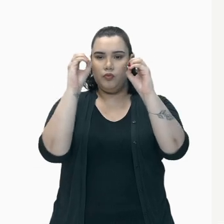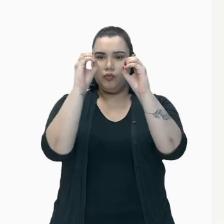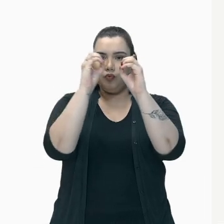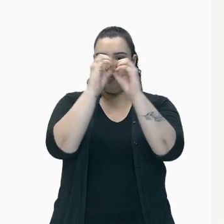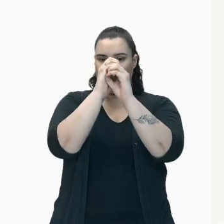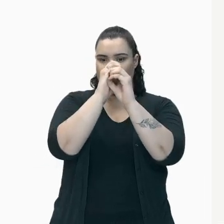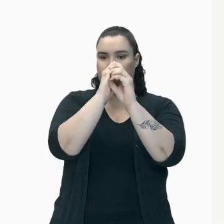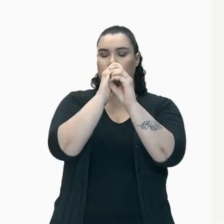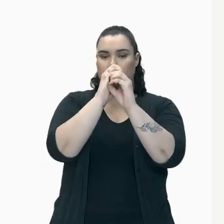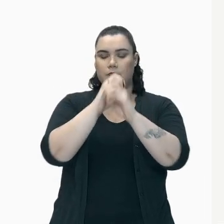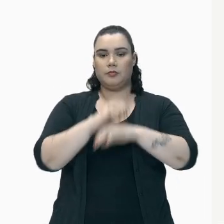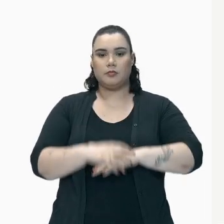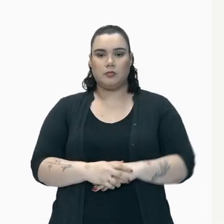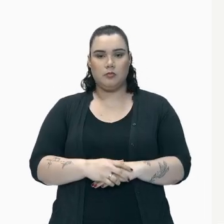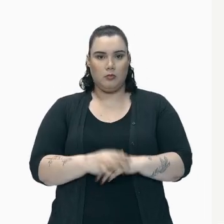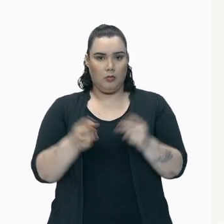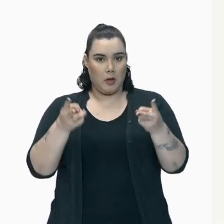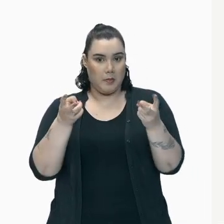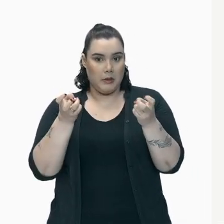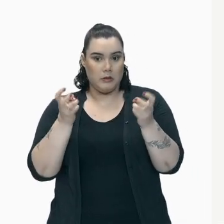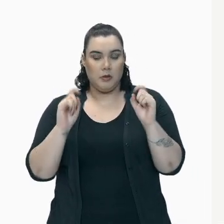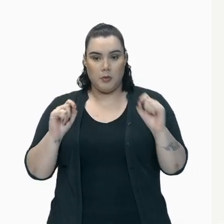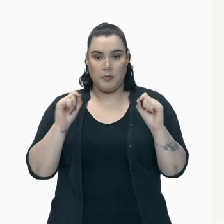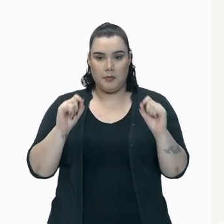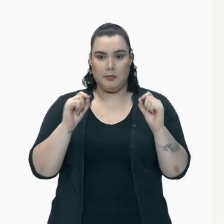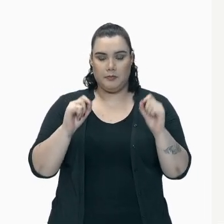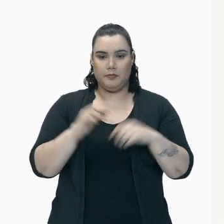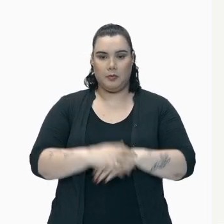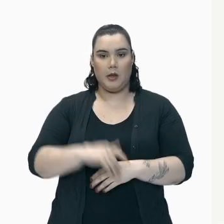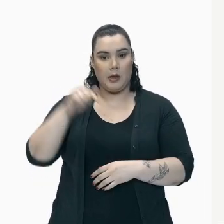solar. Veja que o eclipse solar, quando ele